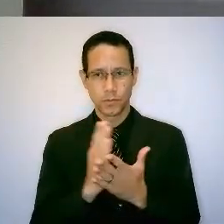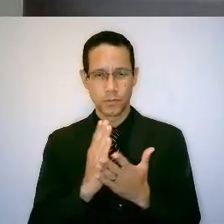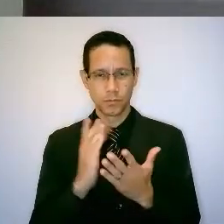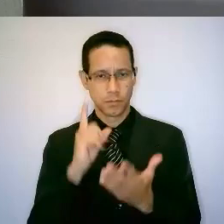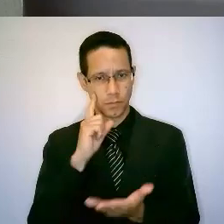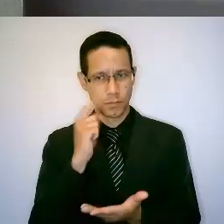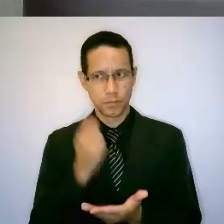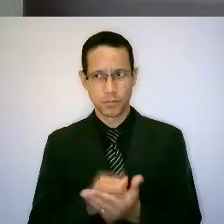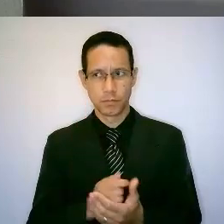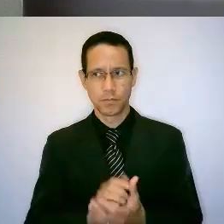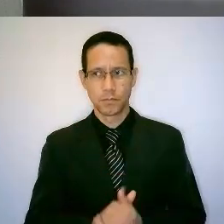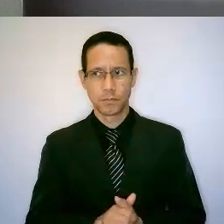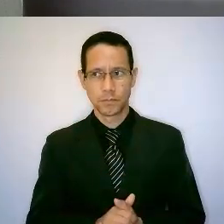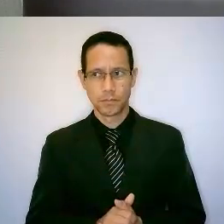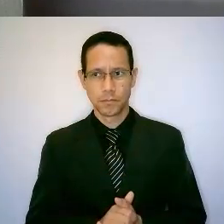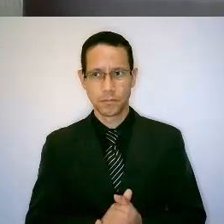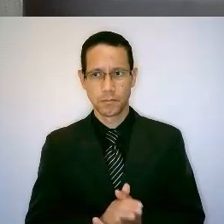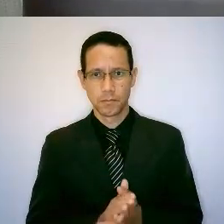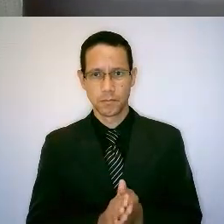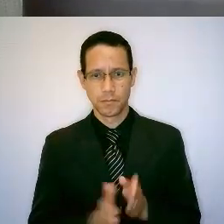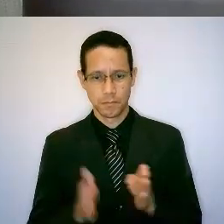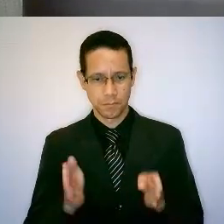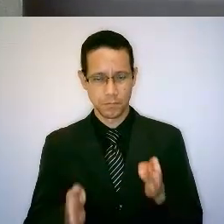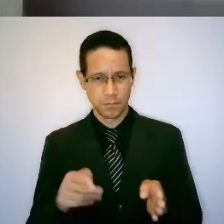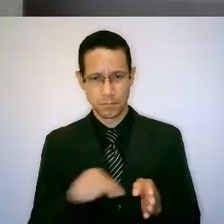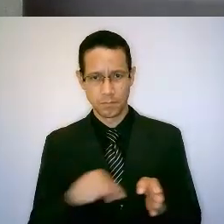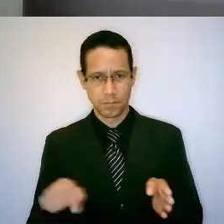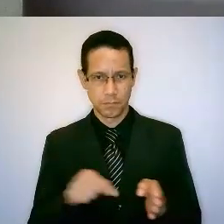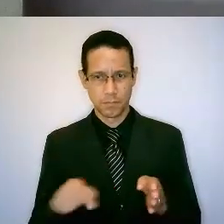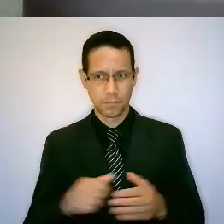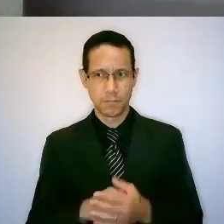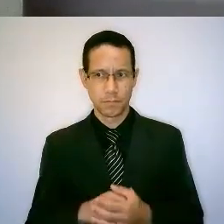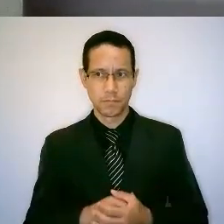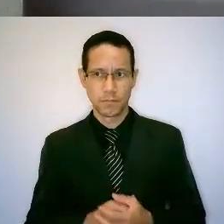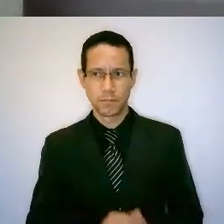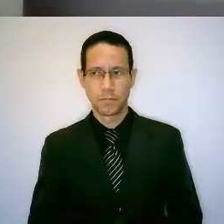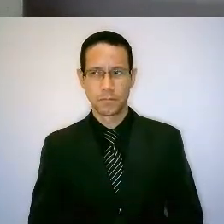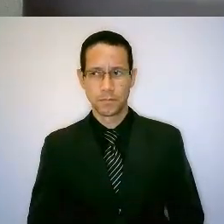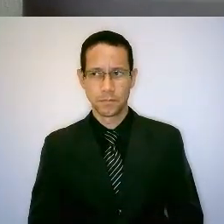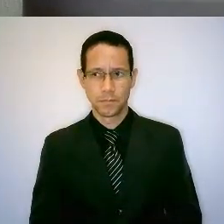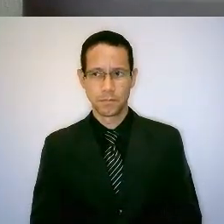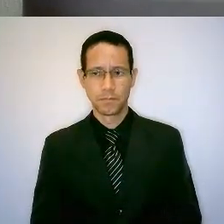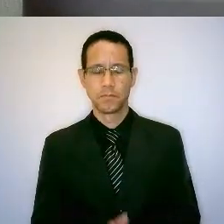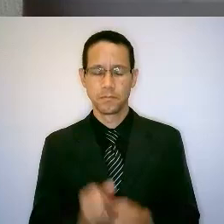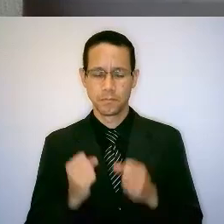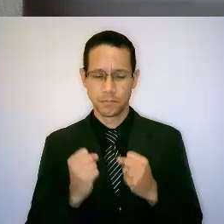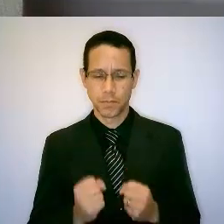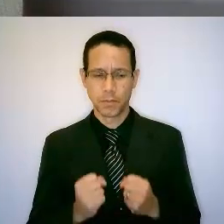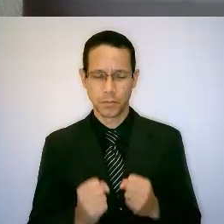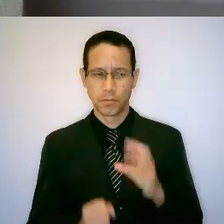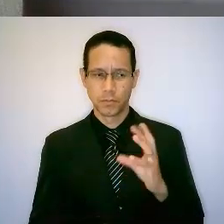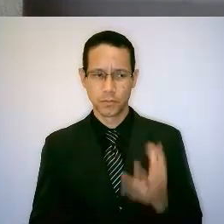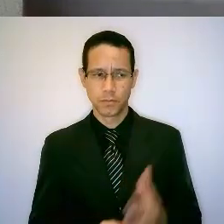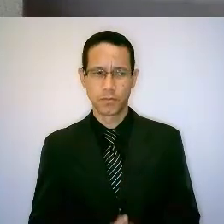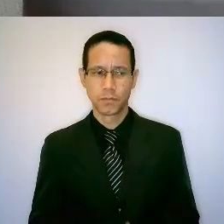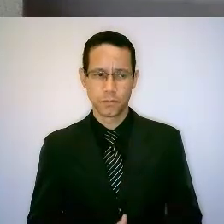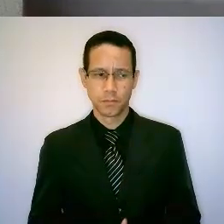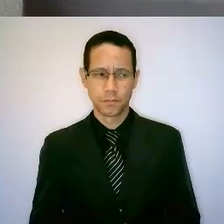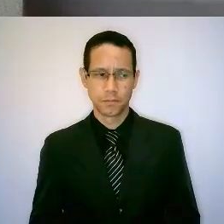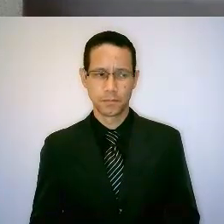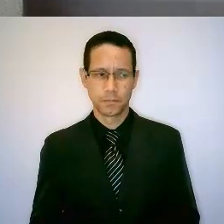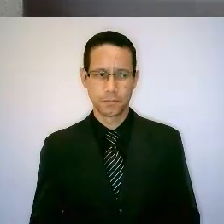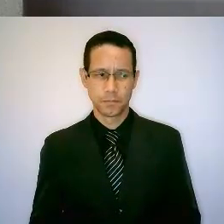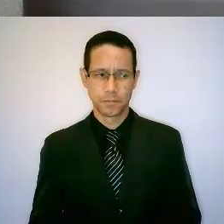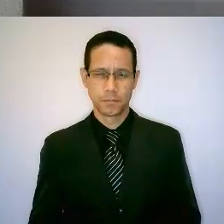variedade pelo seu caráter precário podem entre certas circunstâncias obter